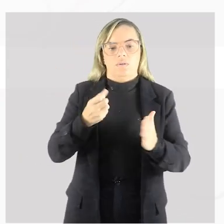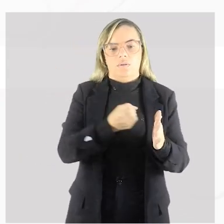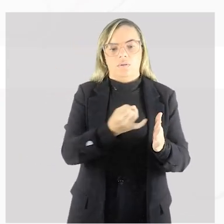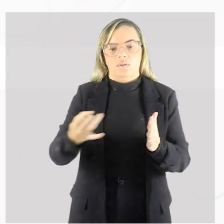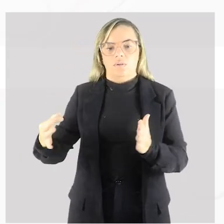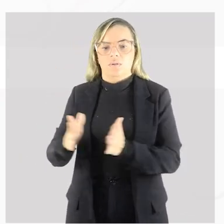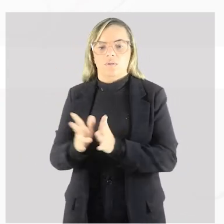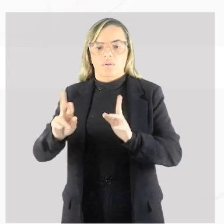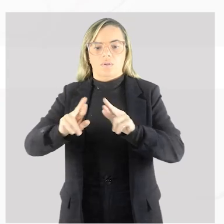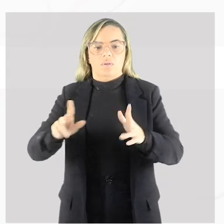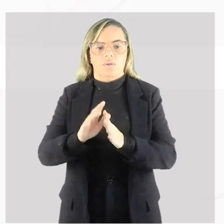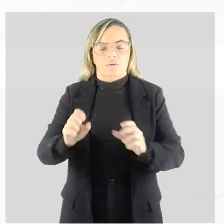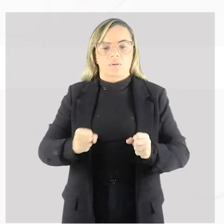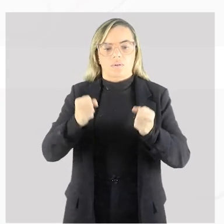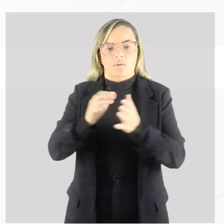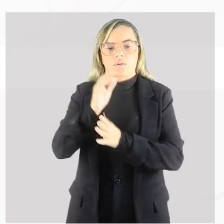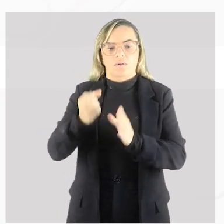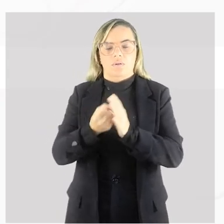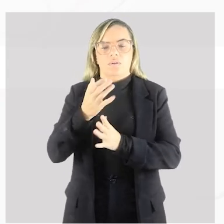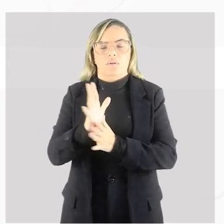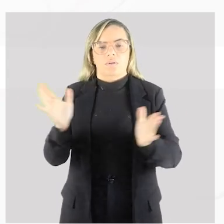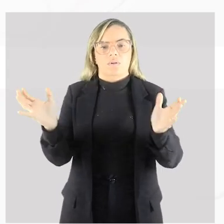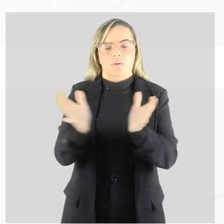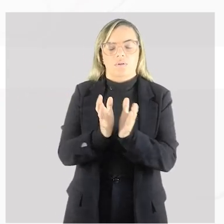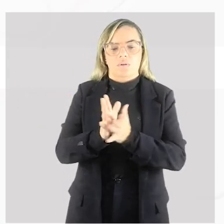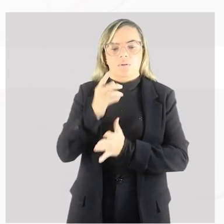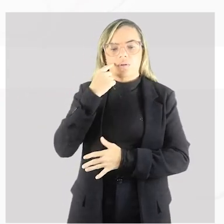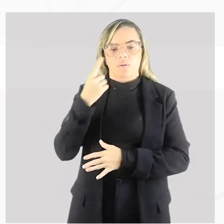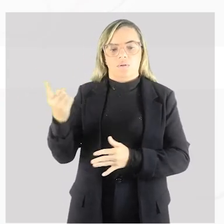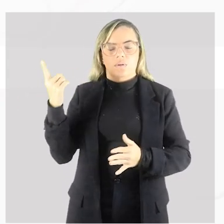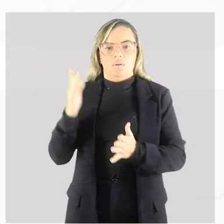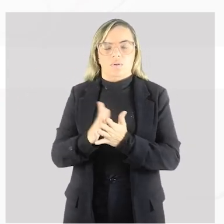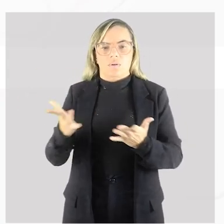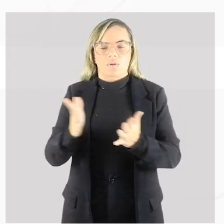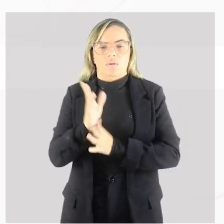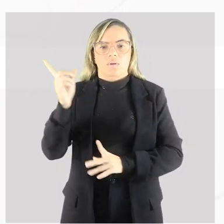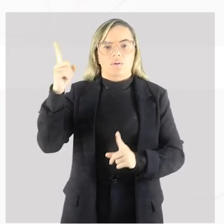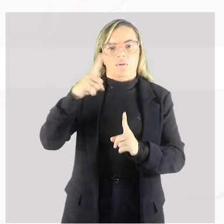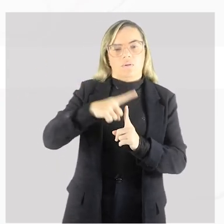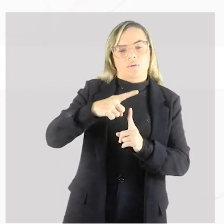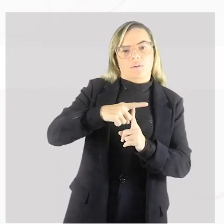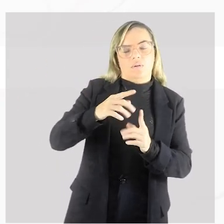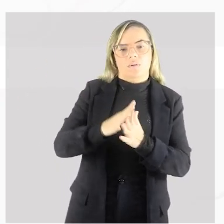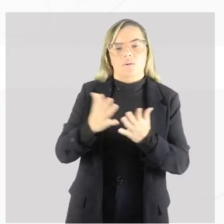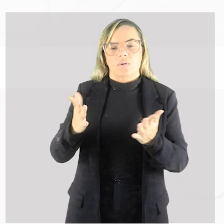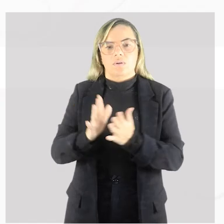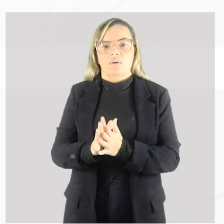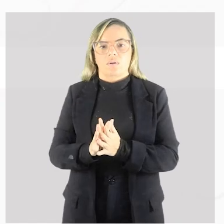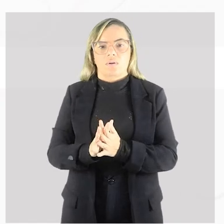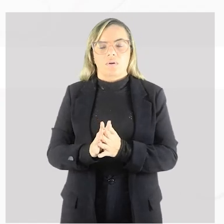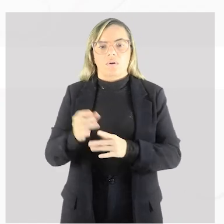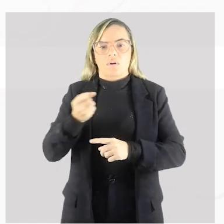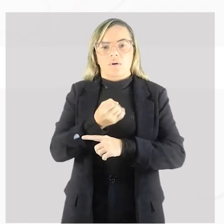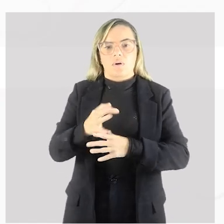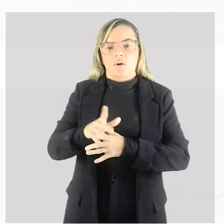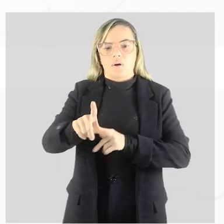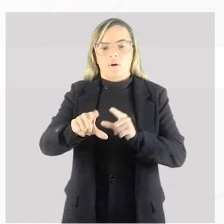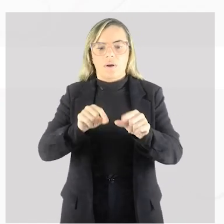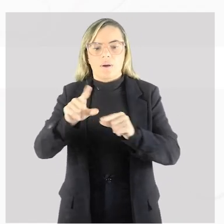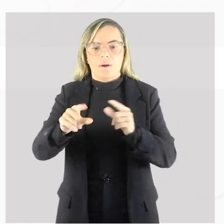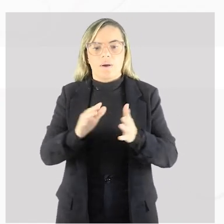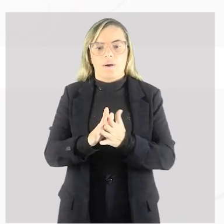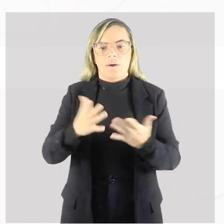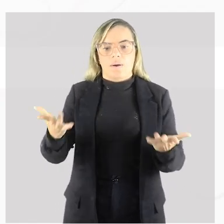modos diferentes pode-se formar essa comissão? Olha, pessoal, uma questão típica de combinação. Você tem 6 alunos para